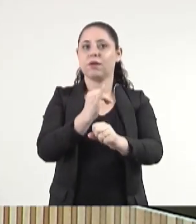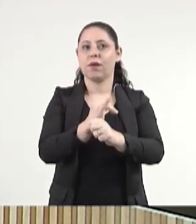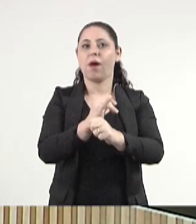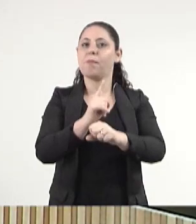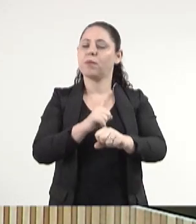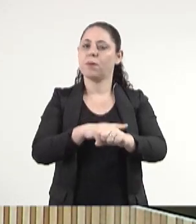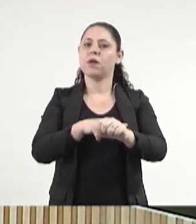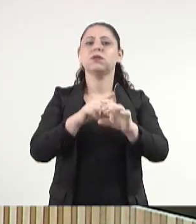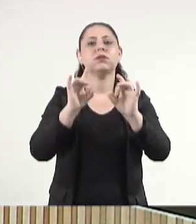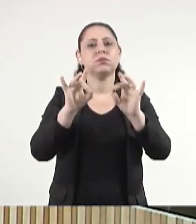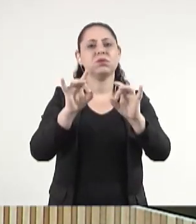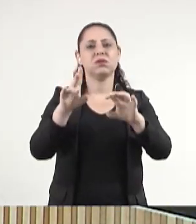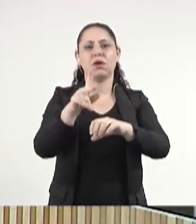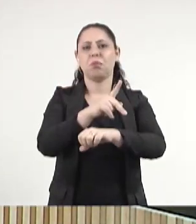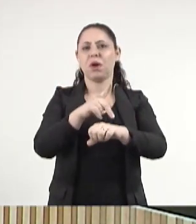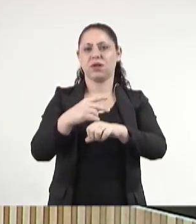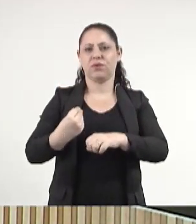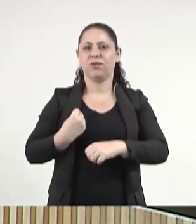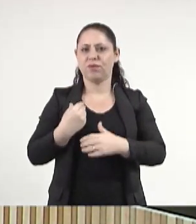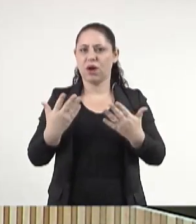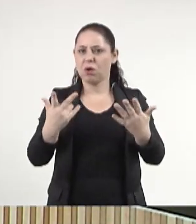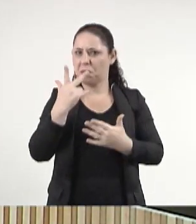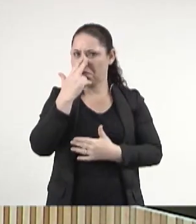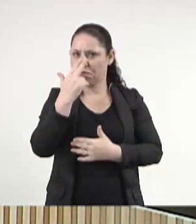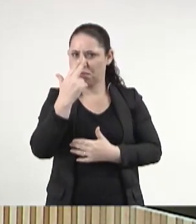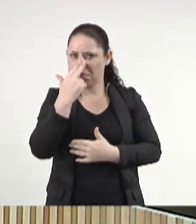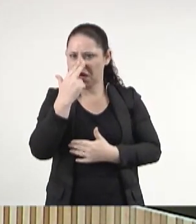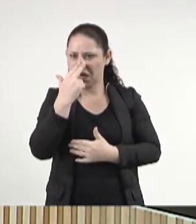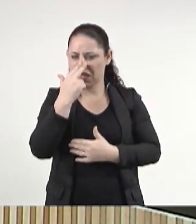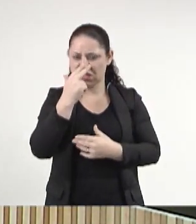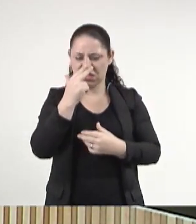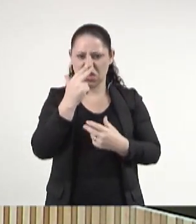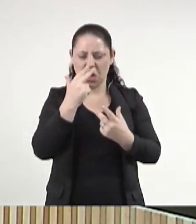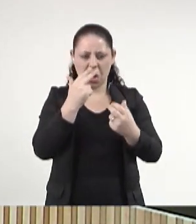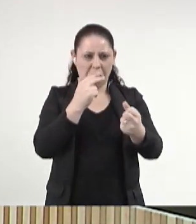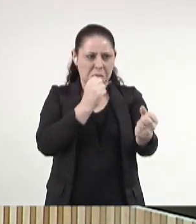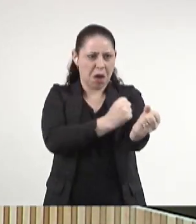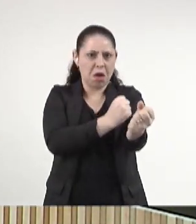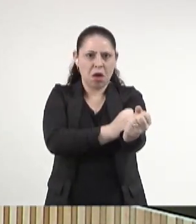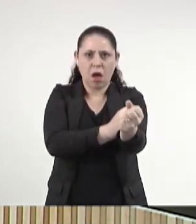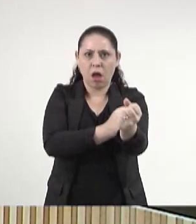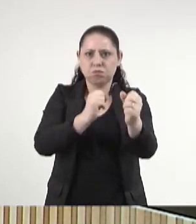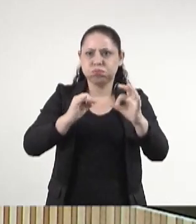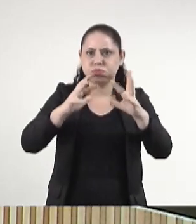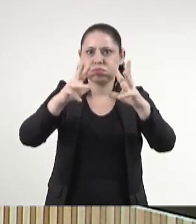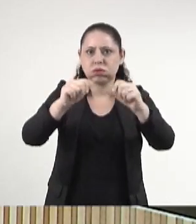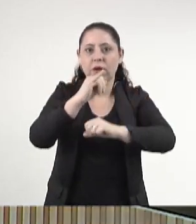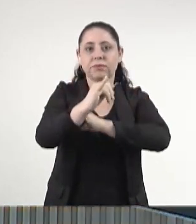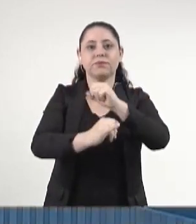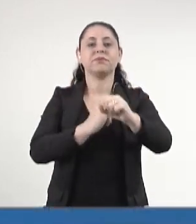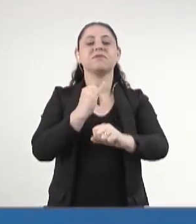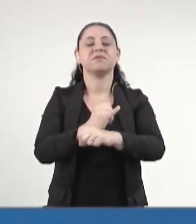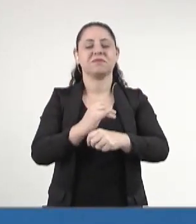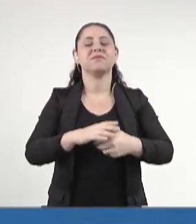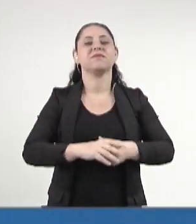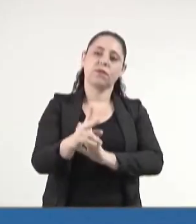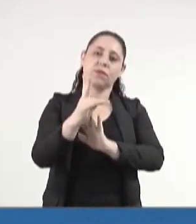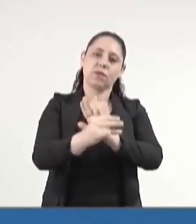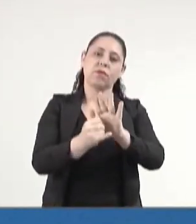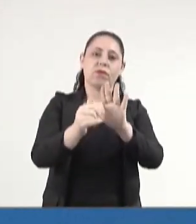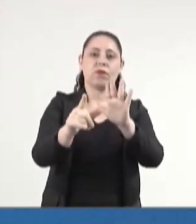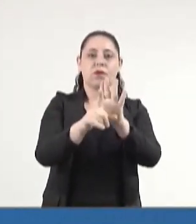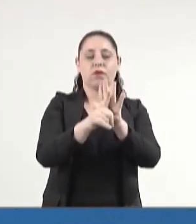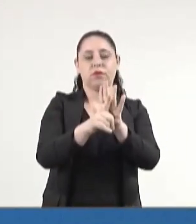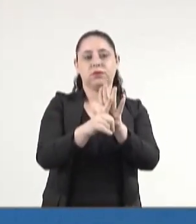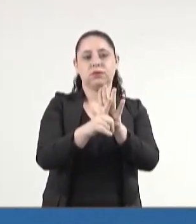em especial que o país vive praticamente uma epidemia dos jogos digitais. Um